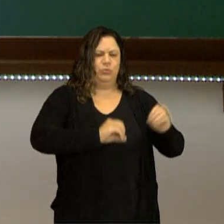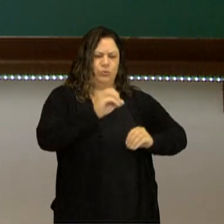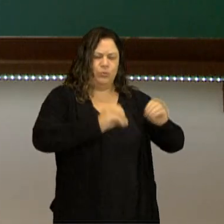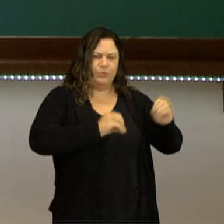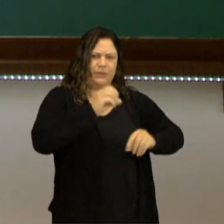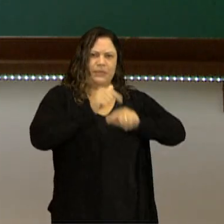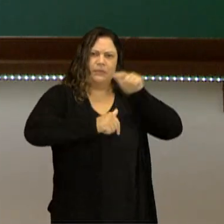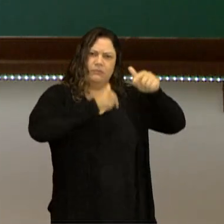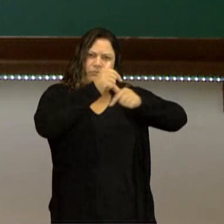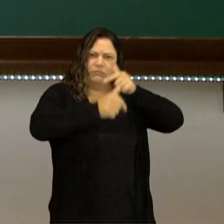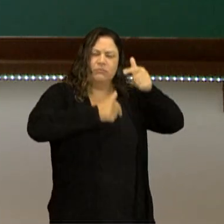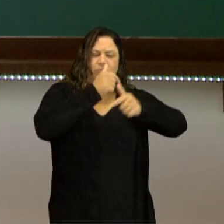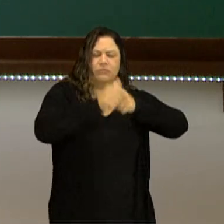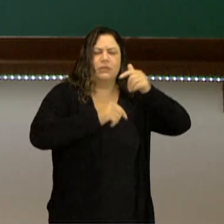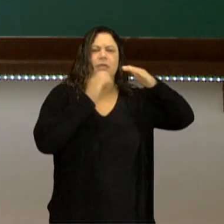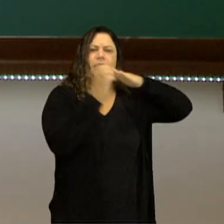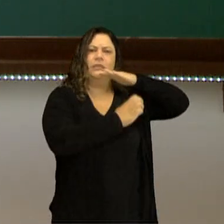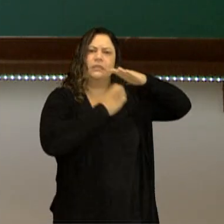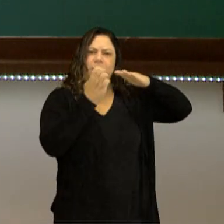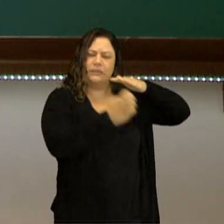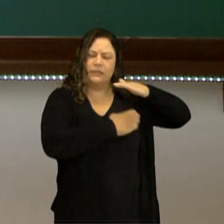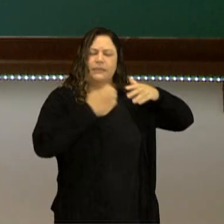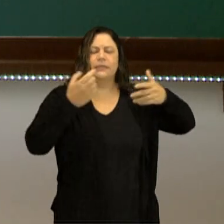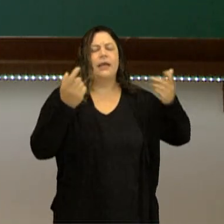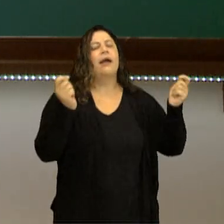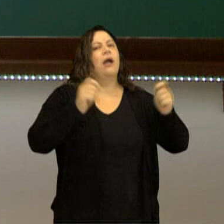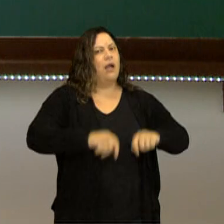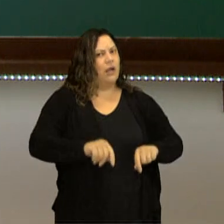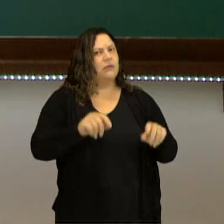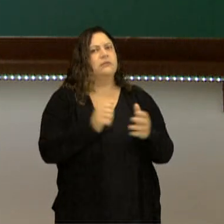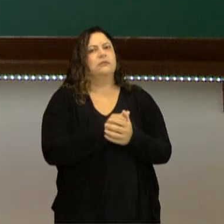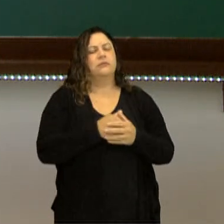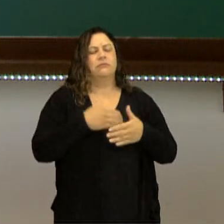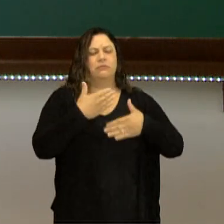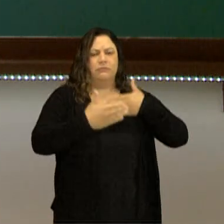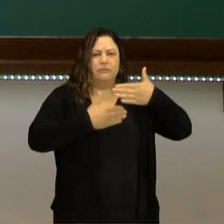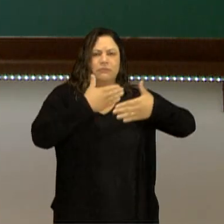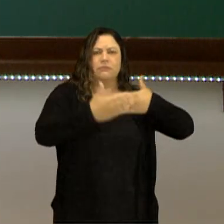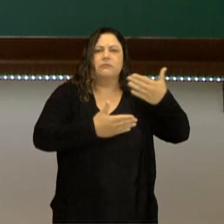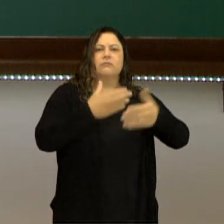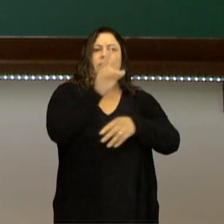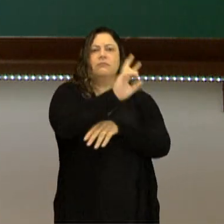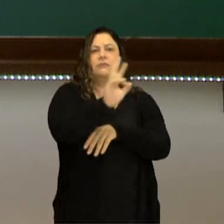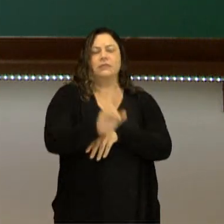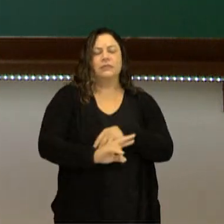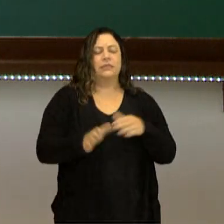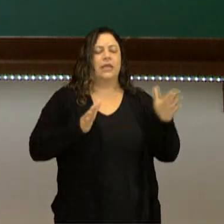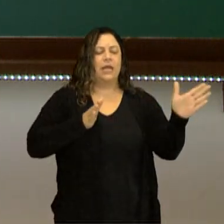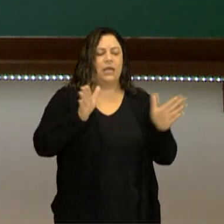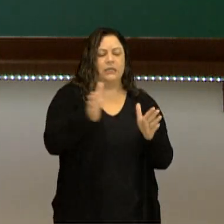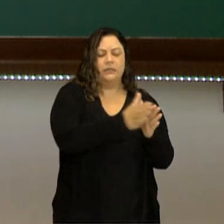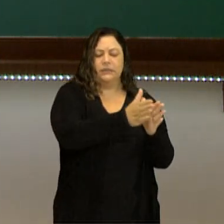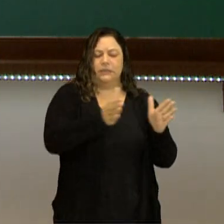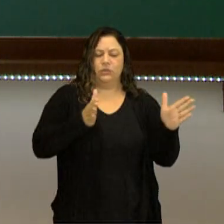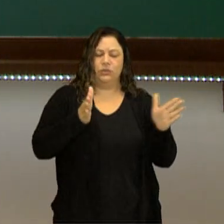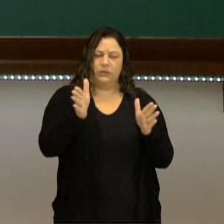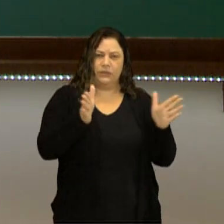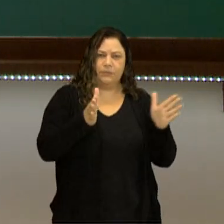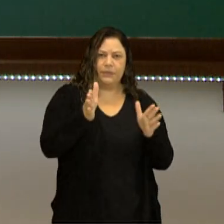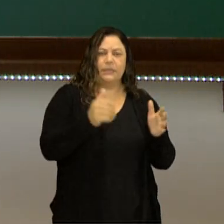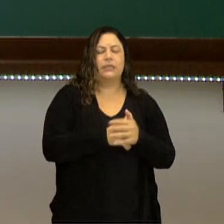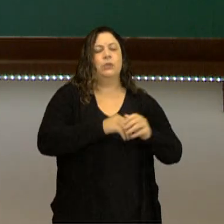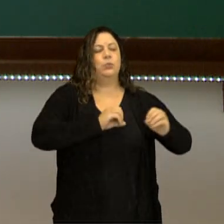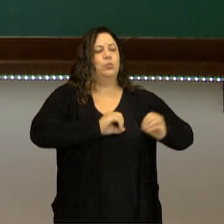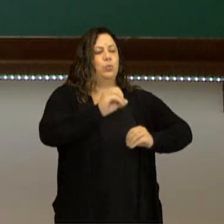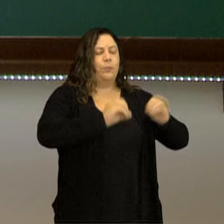nas cidades das pequenas fábricas, ainda nascentes na Rússia naquele período, esses